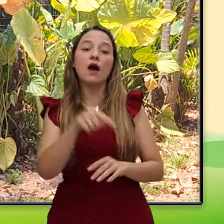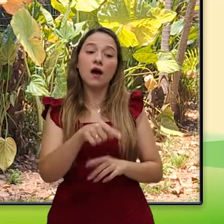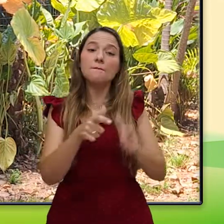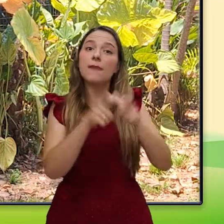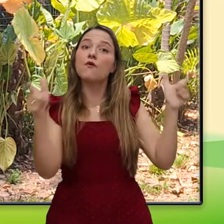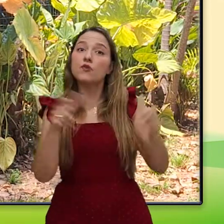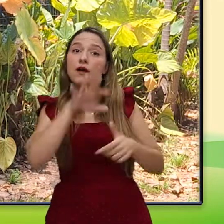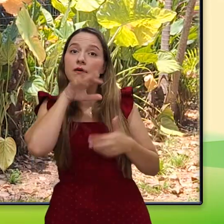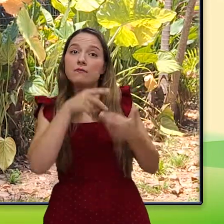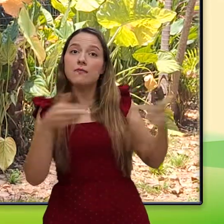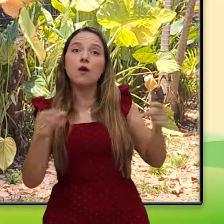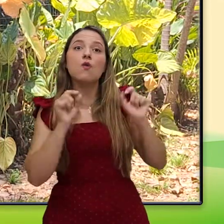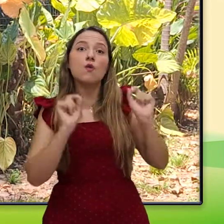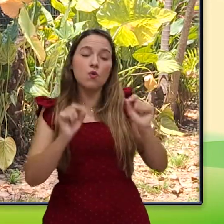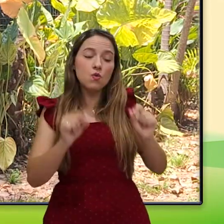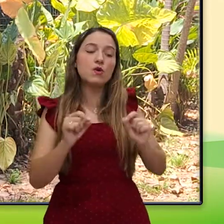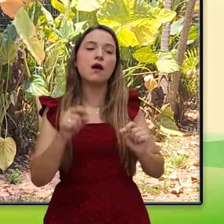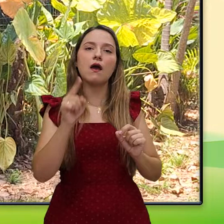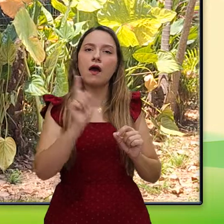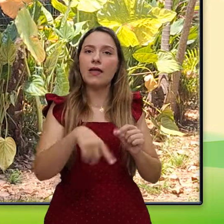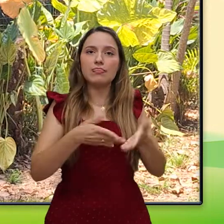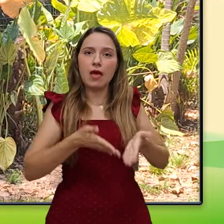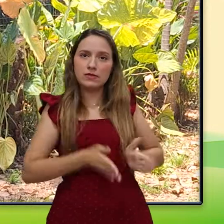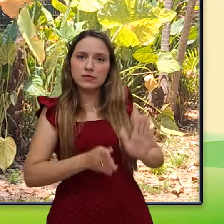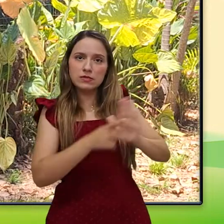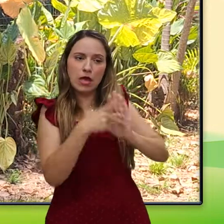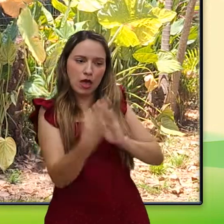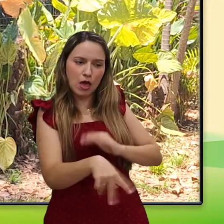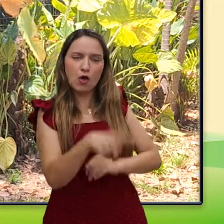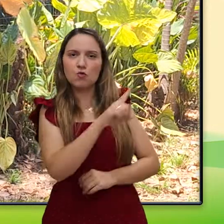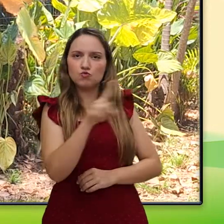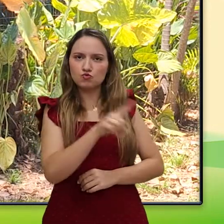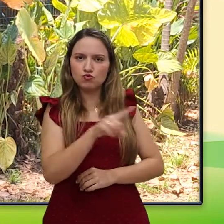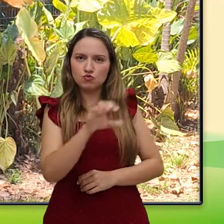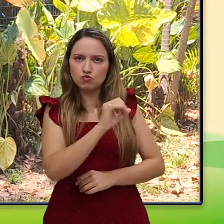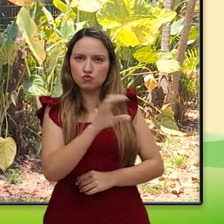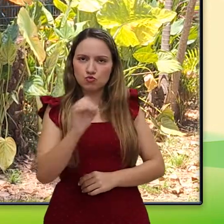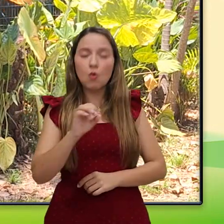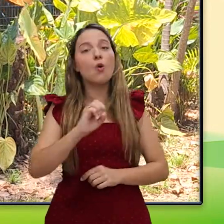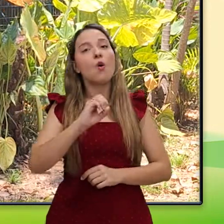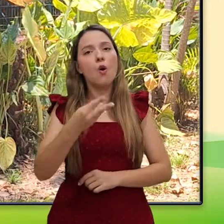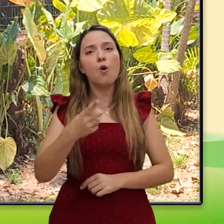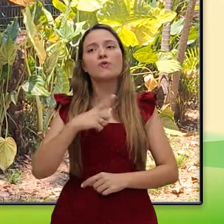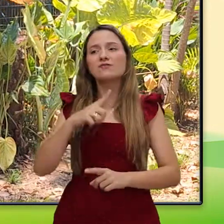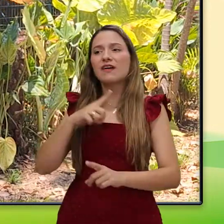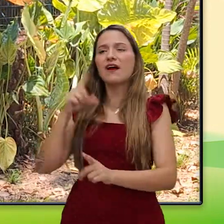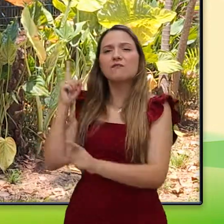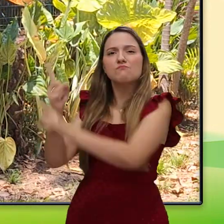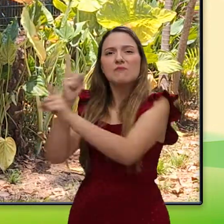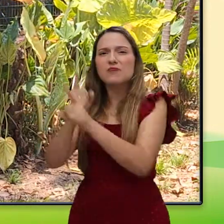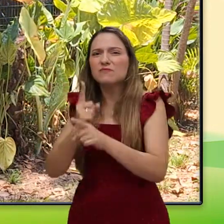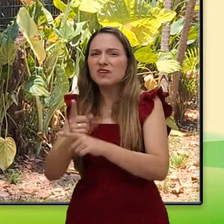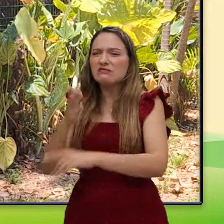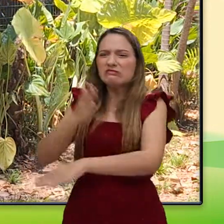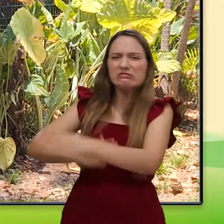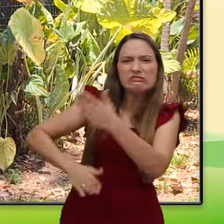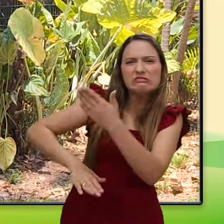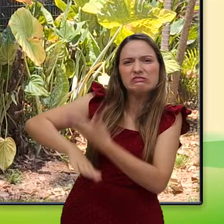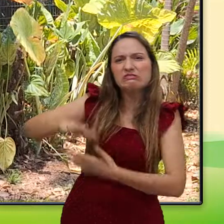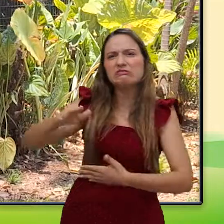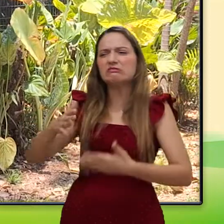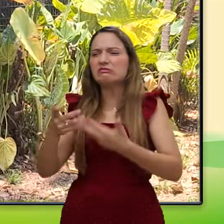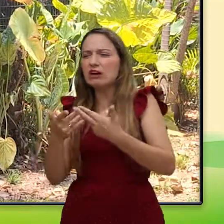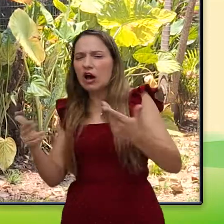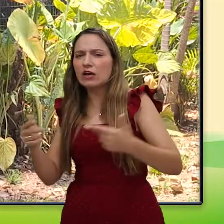já em cativeiro, que o processo de soltura é um processo complicado, ou então foram animais que foram resgatados e não tinham essa condição de voltar para a